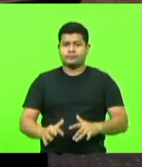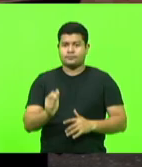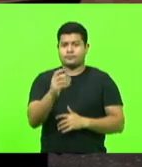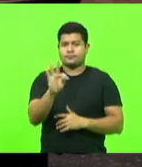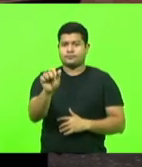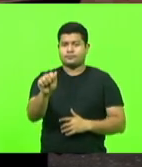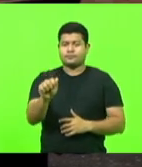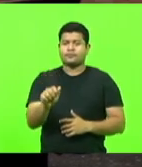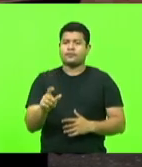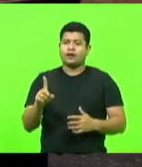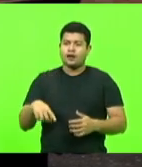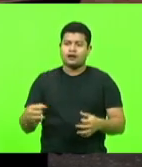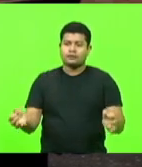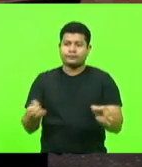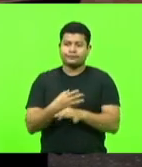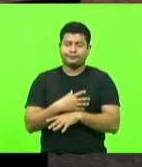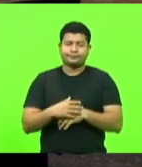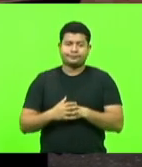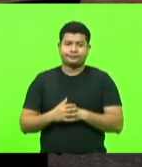Era isso, senhor presidente.